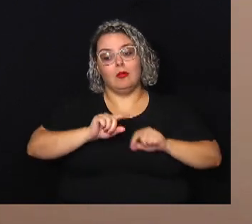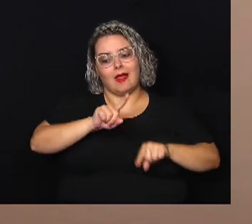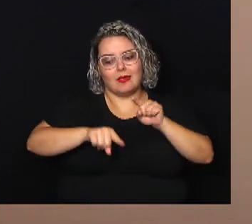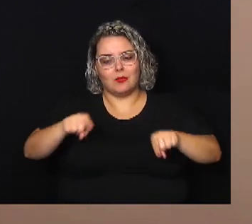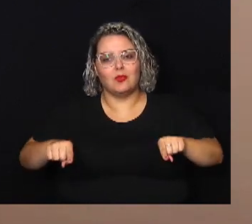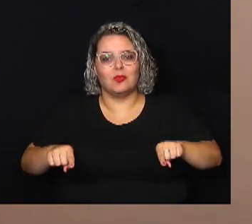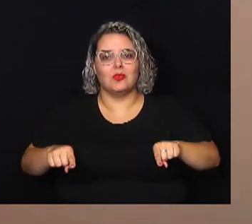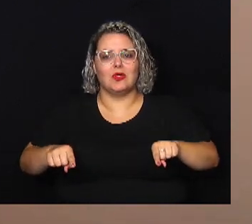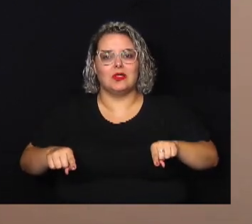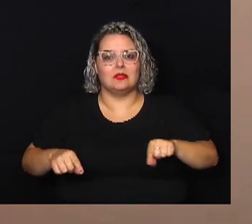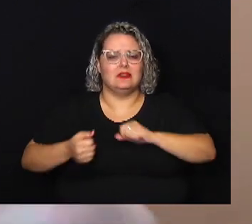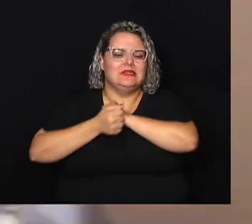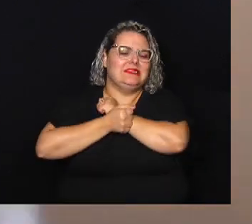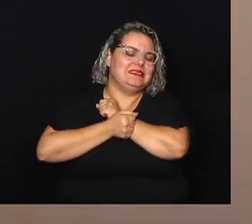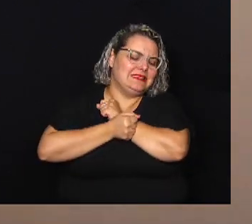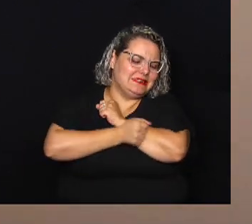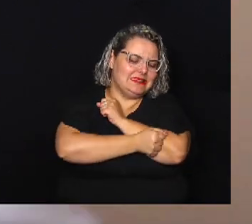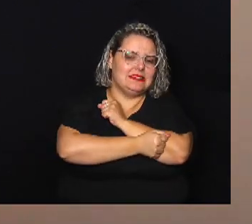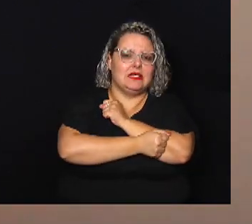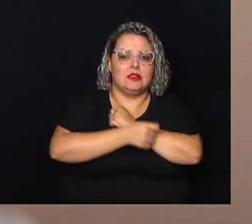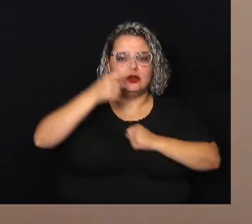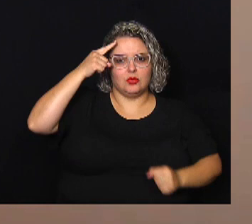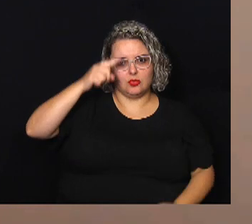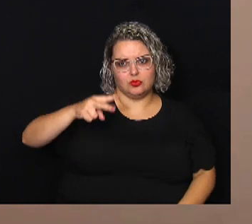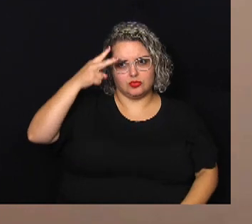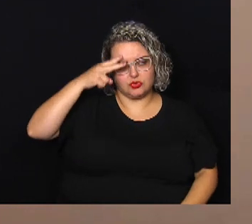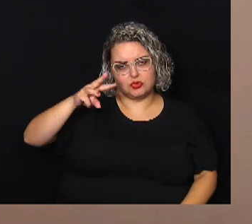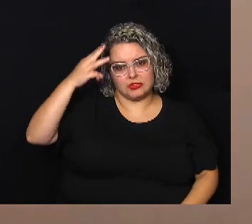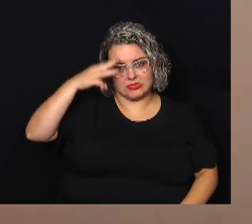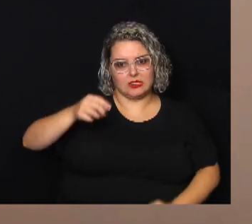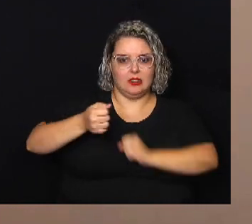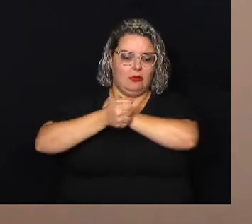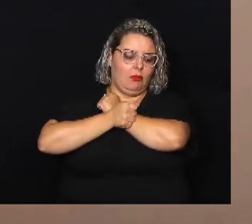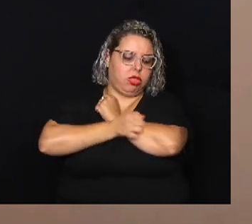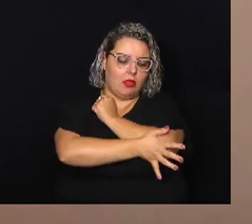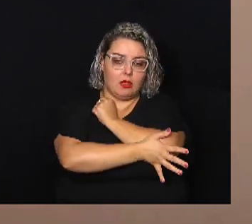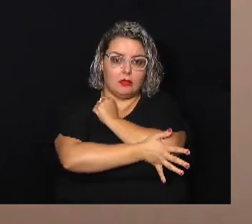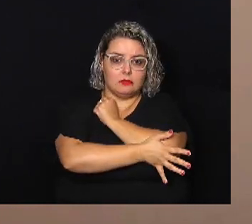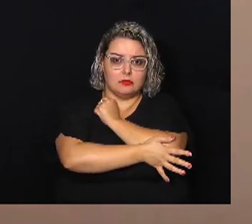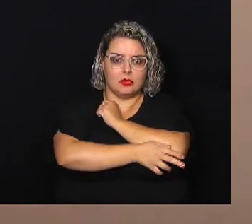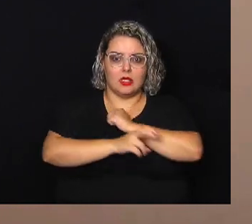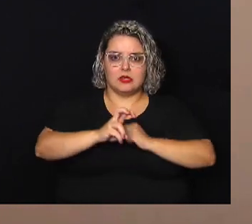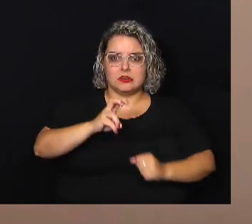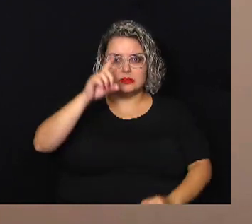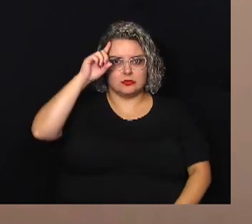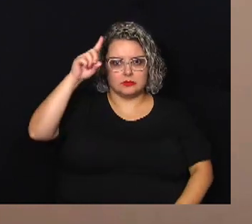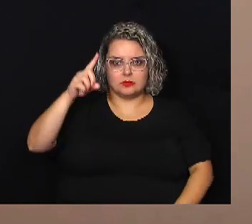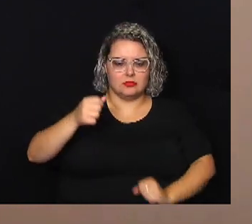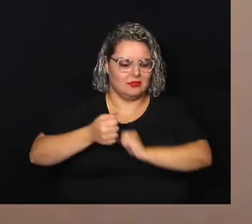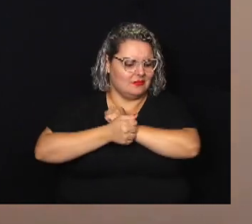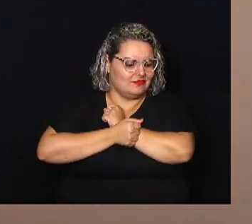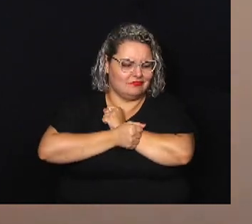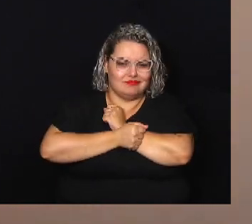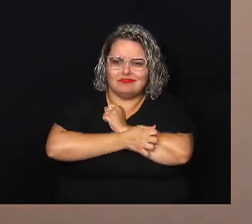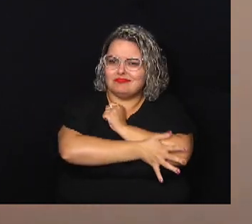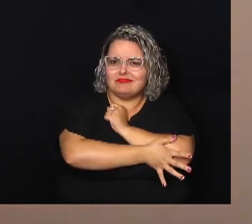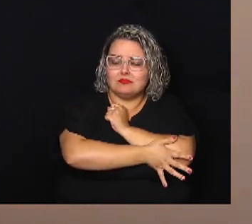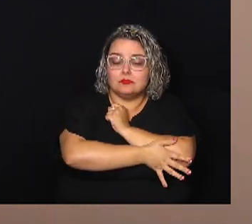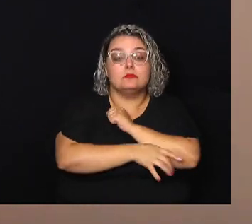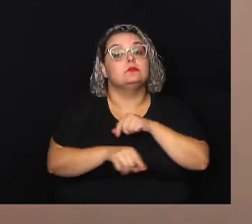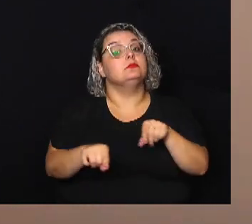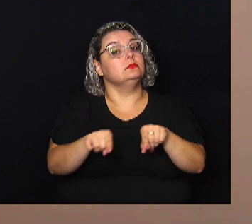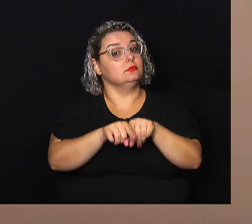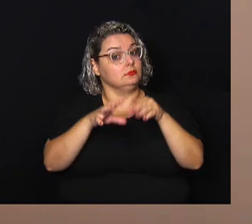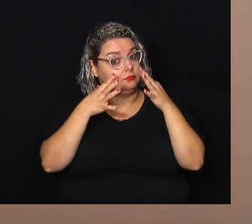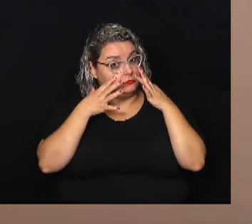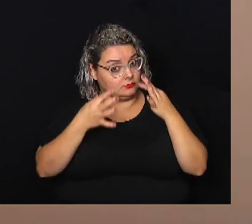1 dia, 2 dias, 3 dias, bastante evacuação diarreica. 5 dias sem evacuar, também precisa ficar de olho. Se